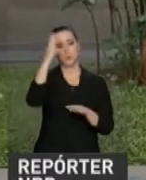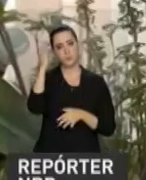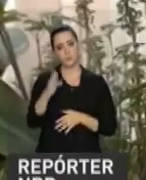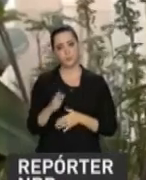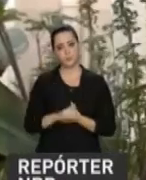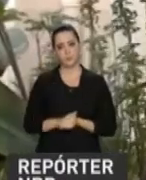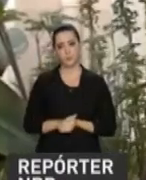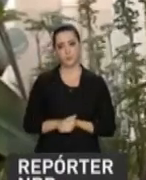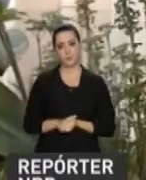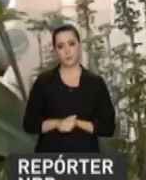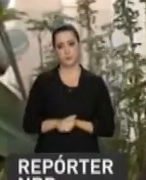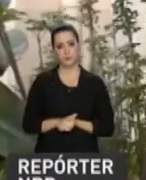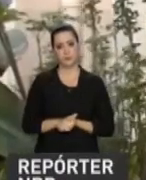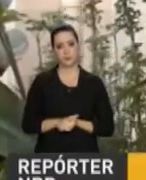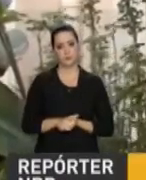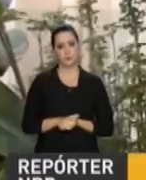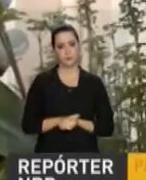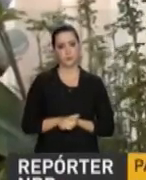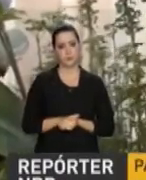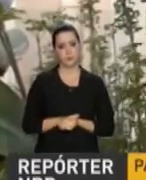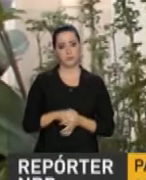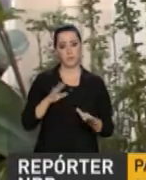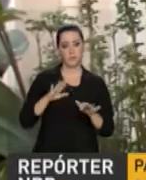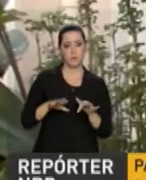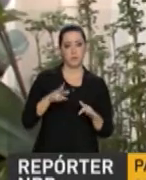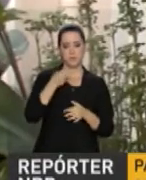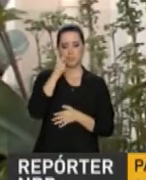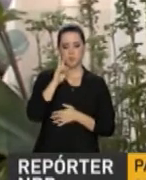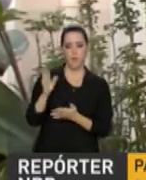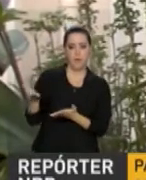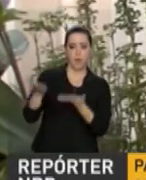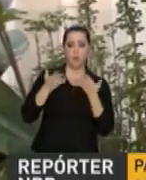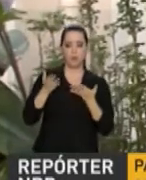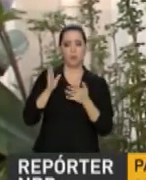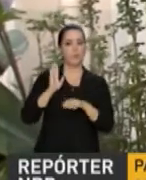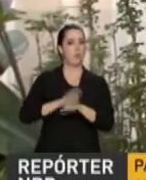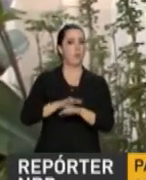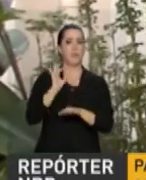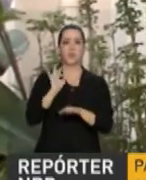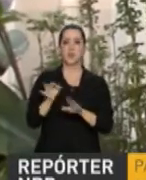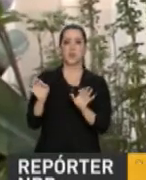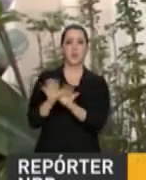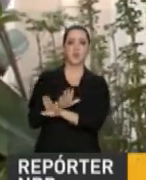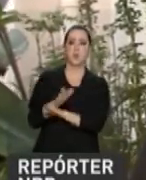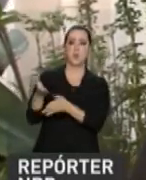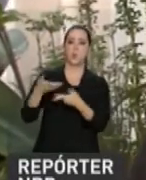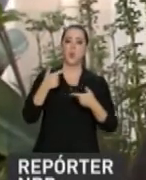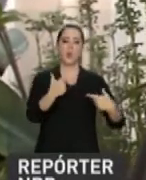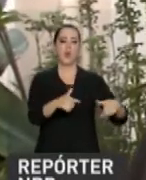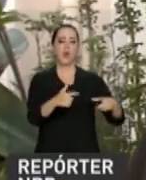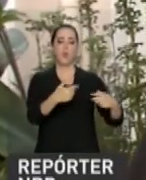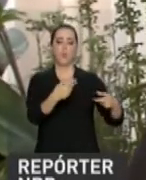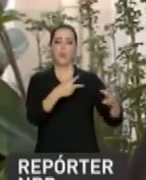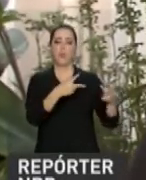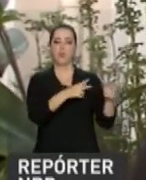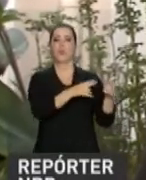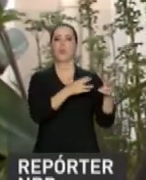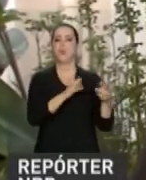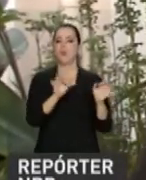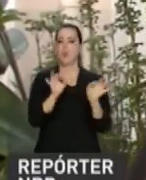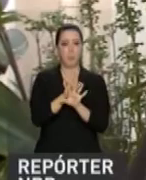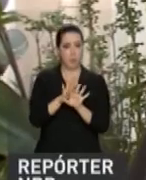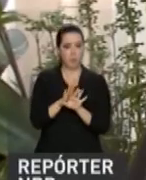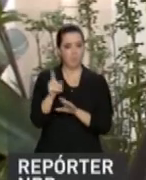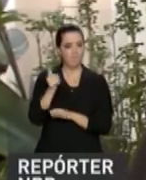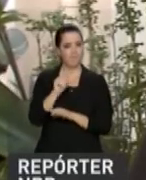Brasil. Muitas vezes temos a impressão que a acolhida se esgota em um momento pontual. Chega, dá um lugar para dormir, se alimentar, acabou. Não,